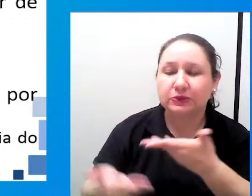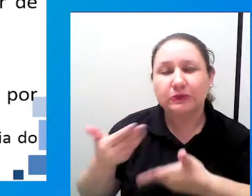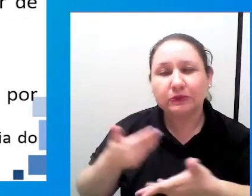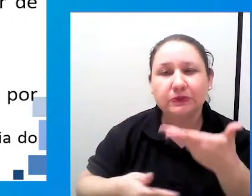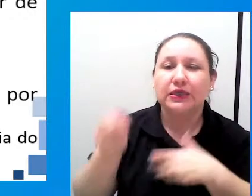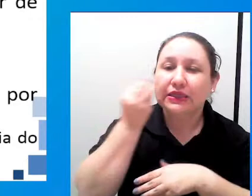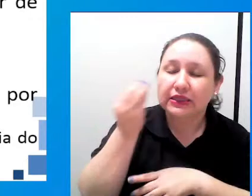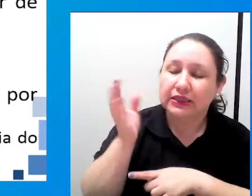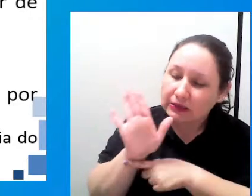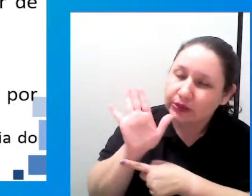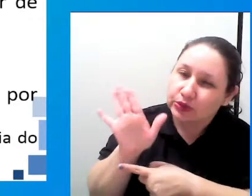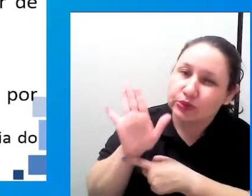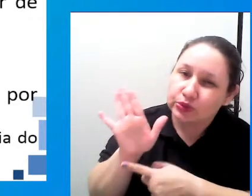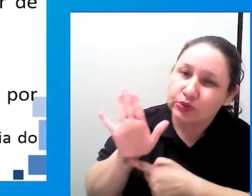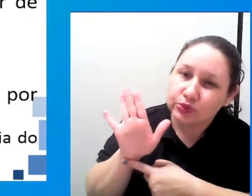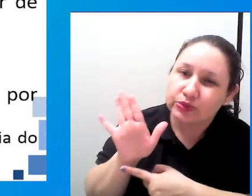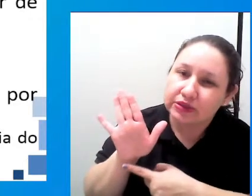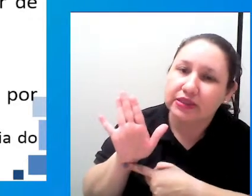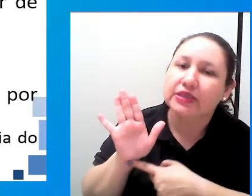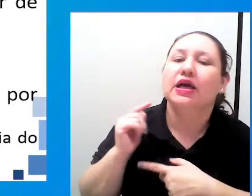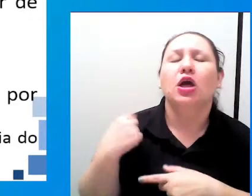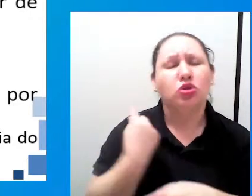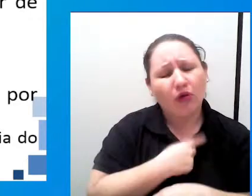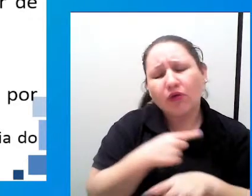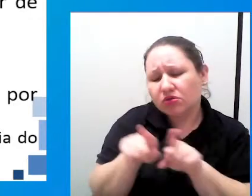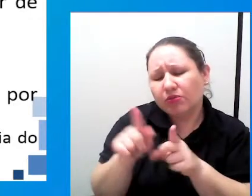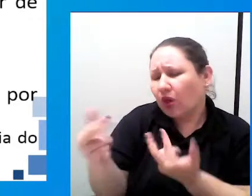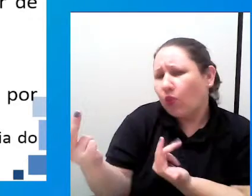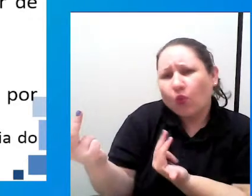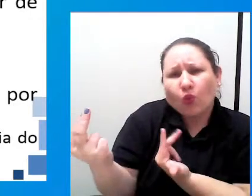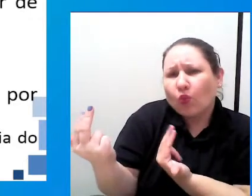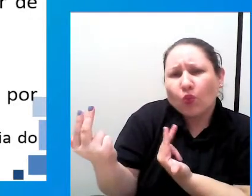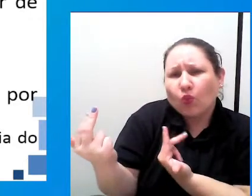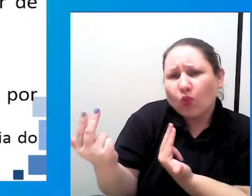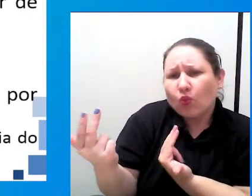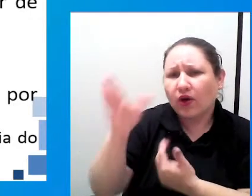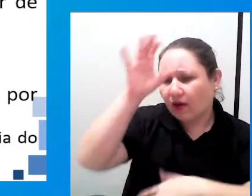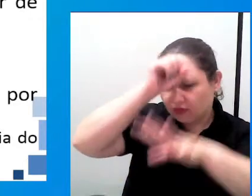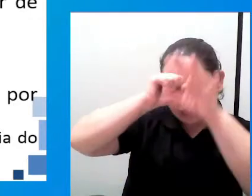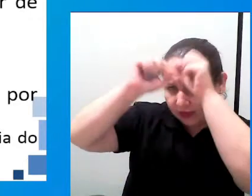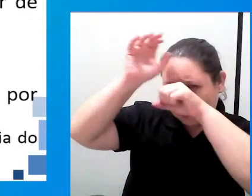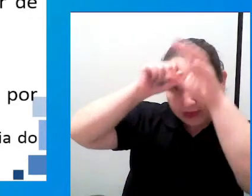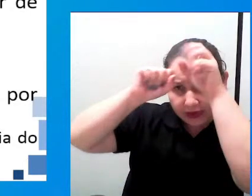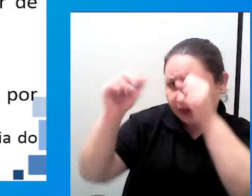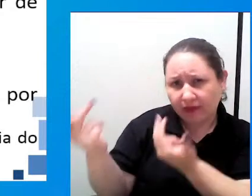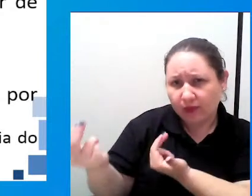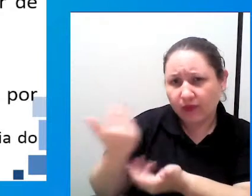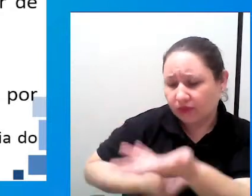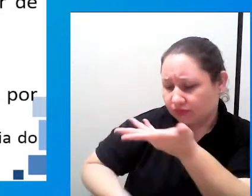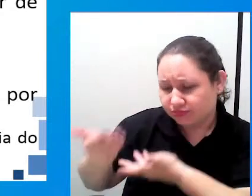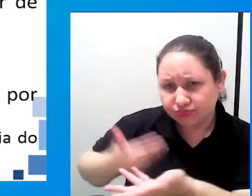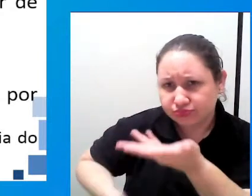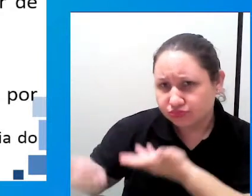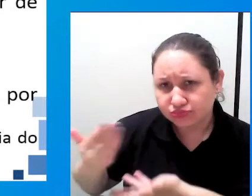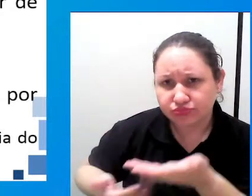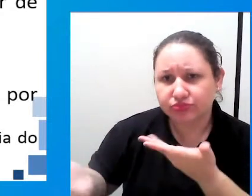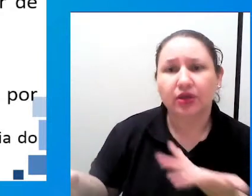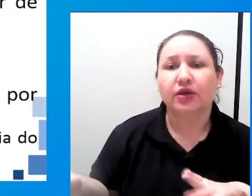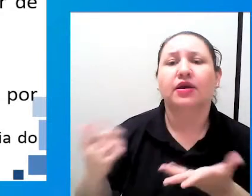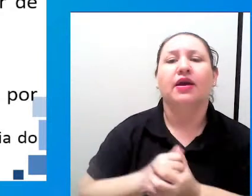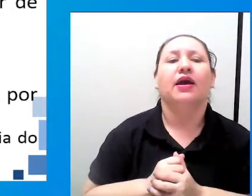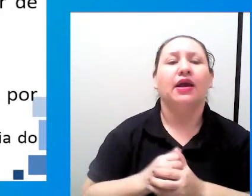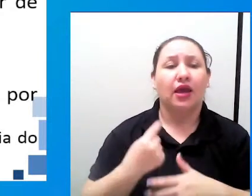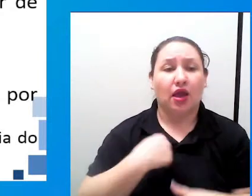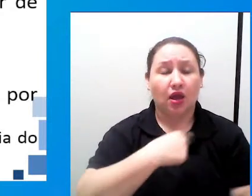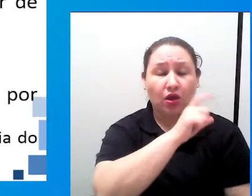gente também estava aprendendo muito com todo esse processo, mas no final deu tudo certo. E atualmente, a gente, como